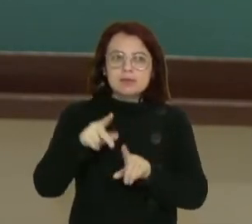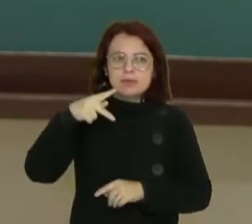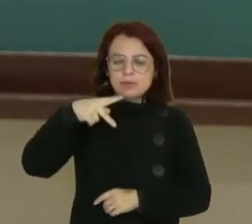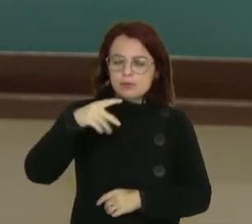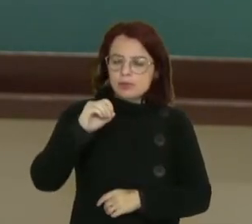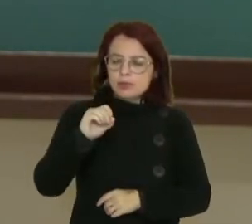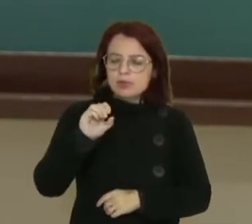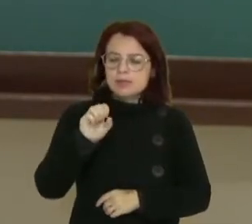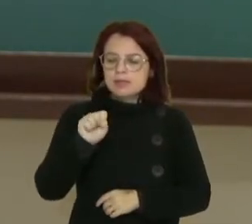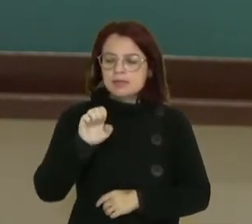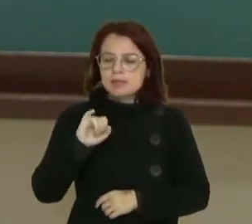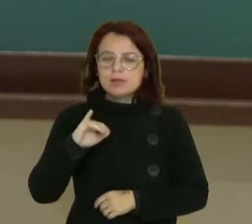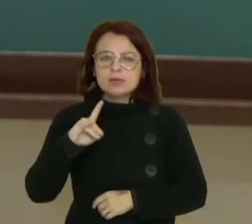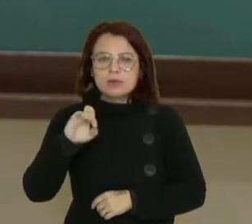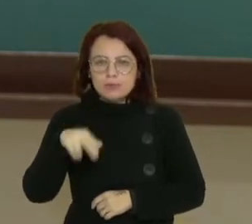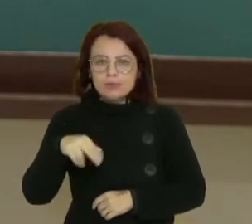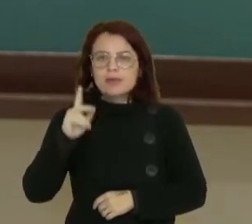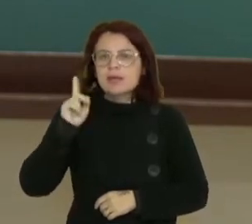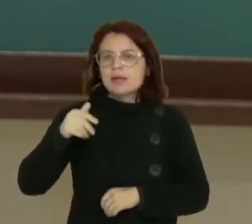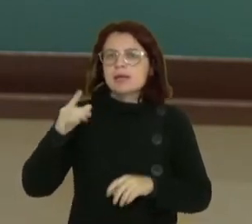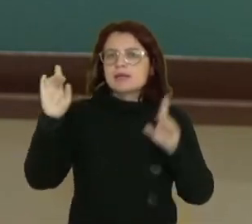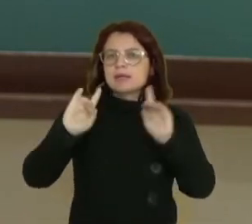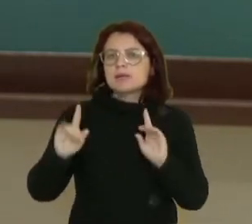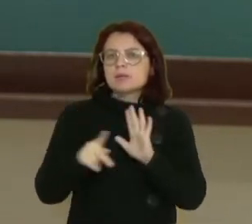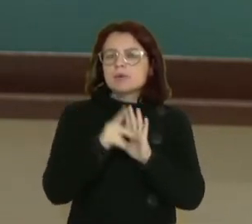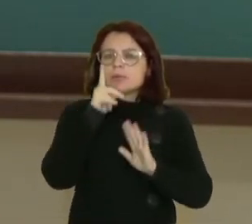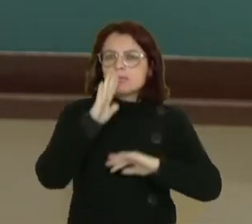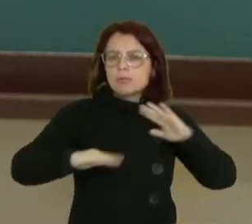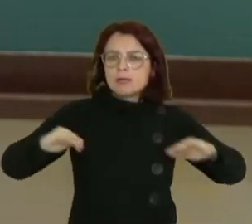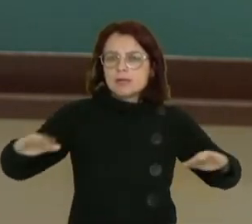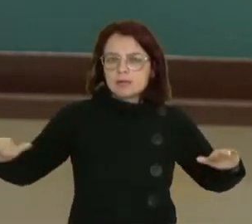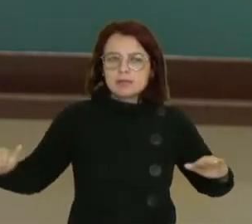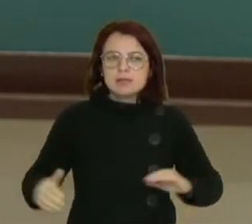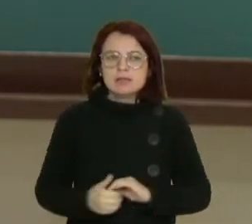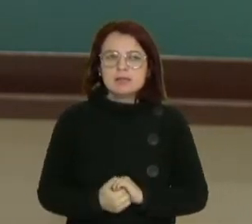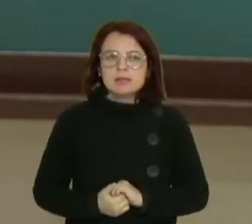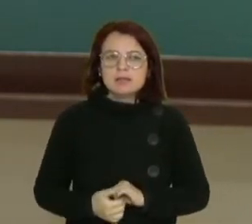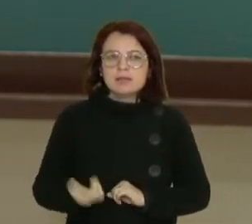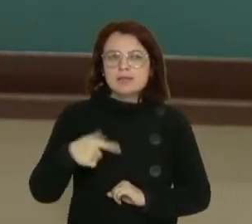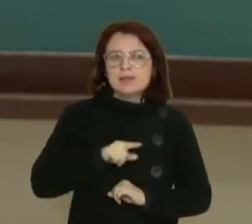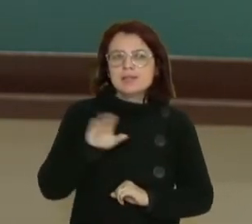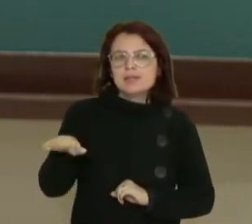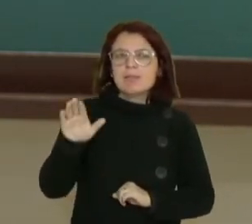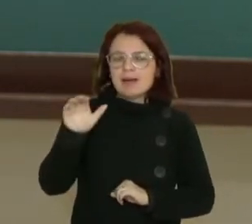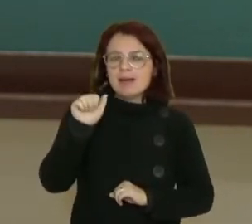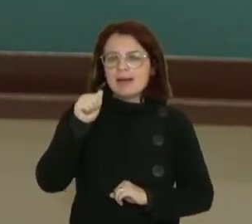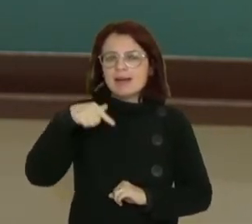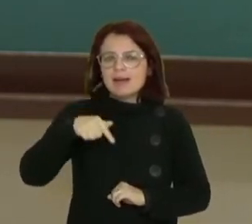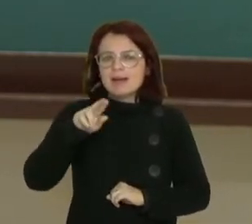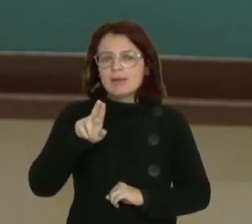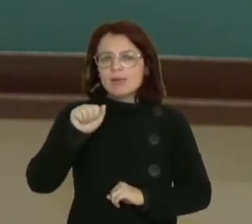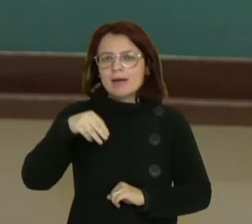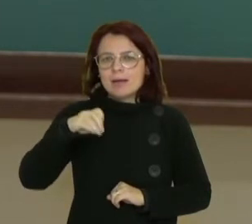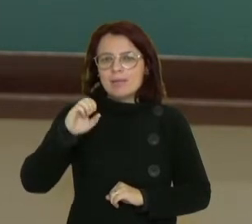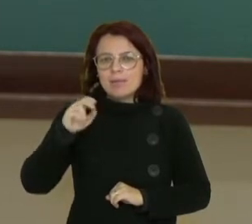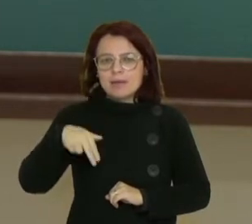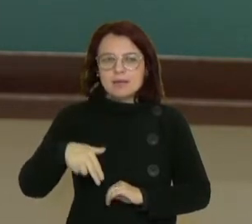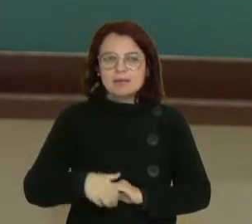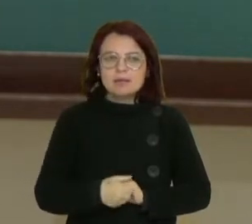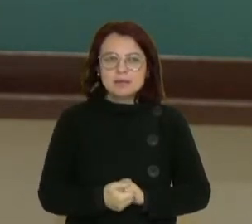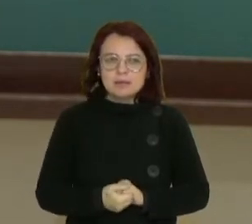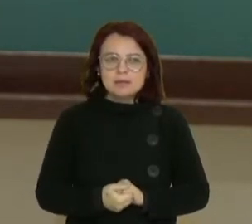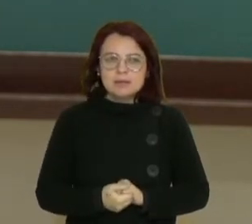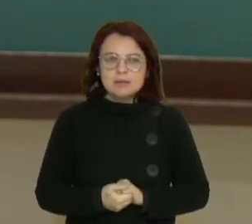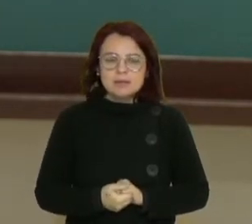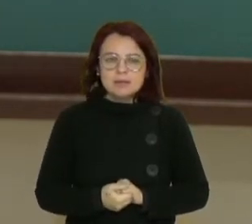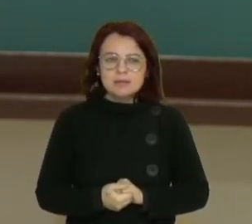Poseidon era o deus dos mares. Nos quadrinhos, aí ele é o Aquaman, representado também com um homem forte, barba branca, e na mão